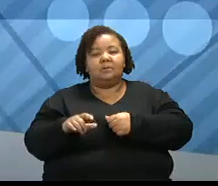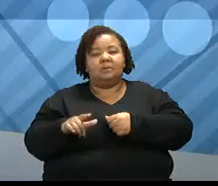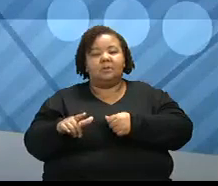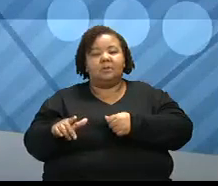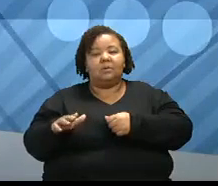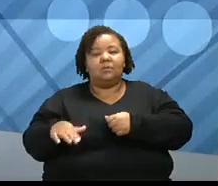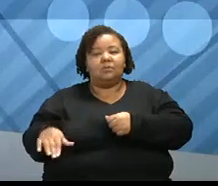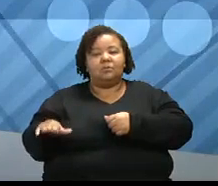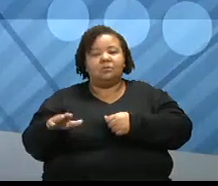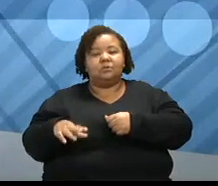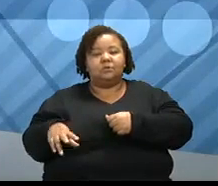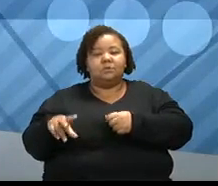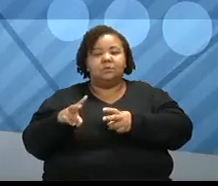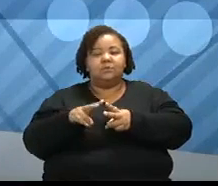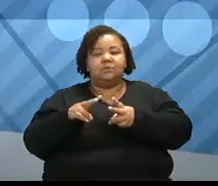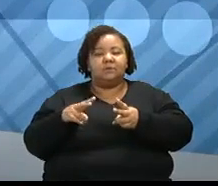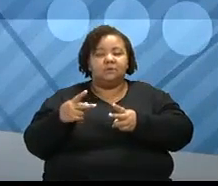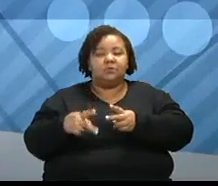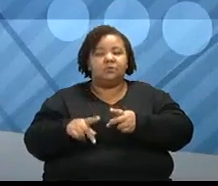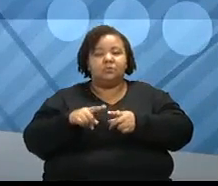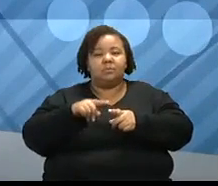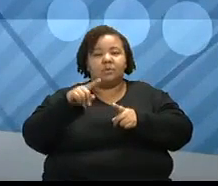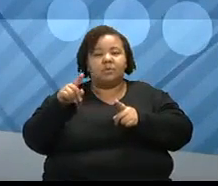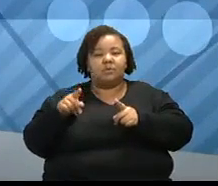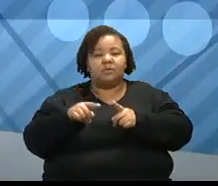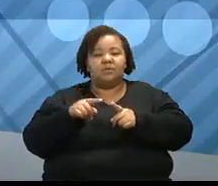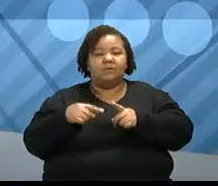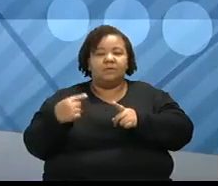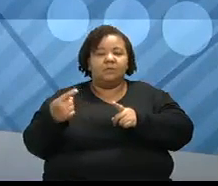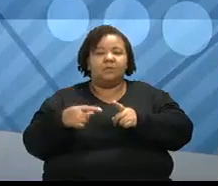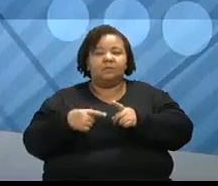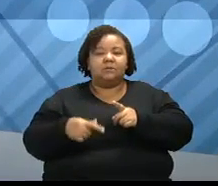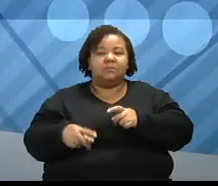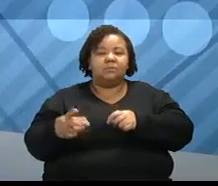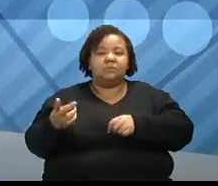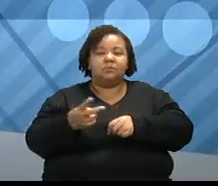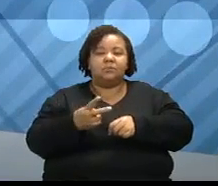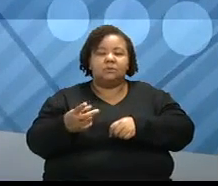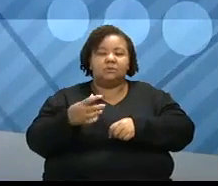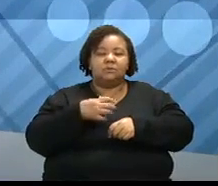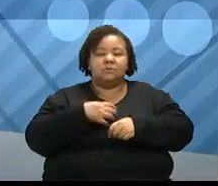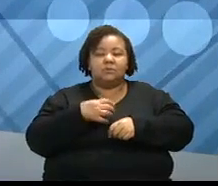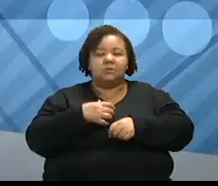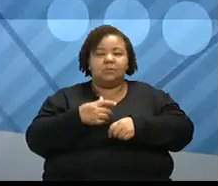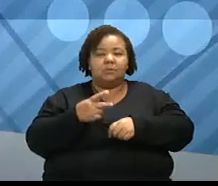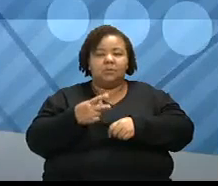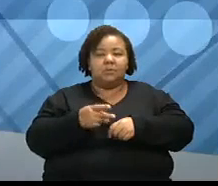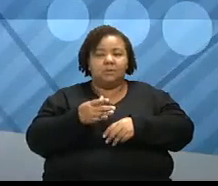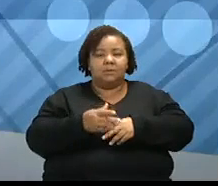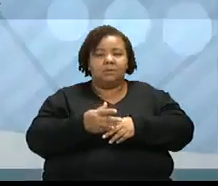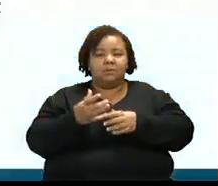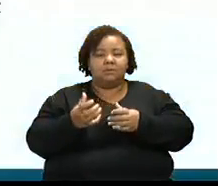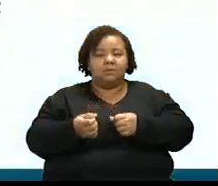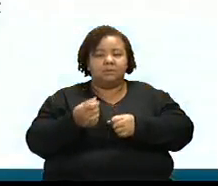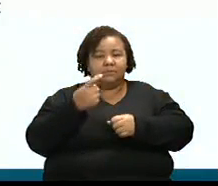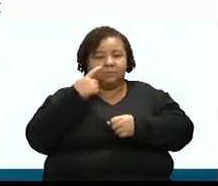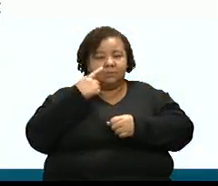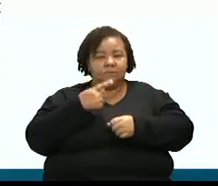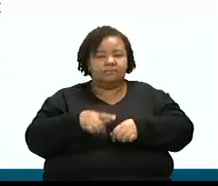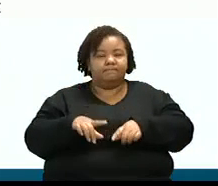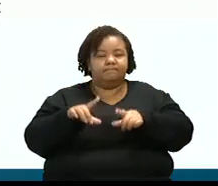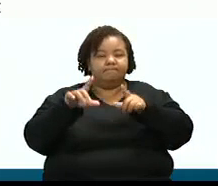vetorial sobre uma determinada curva. E assim nós temos duas formas vetoriais para esse teorema. Vamos acompanhar no